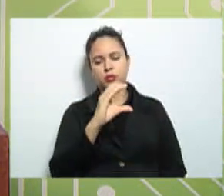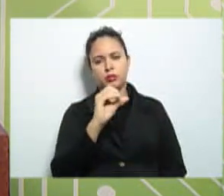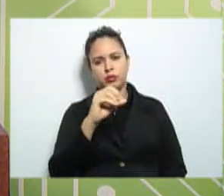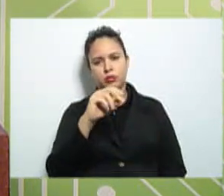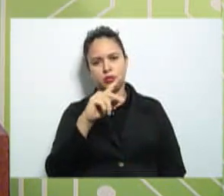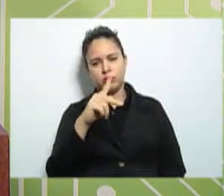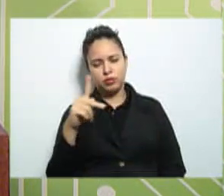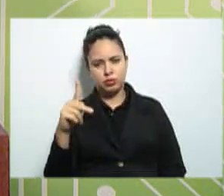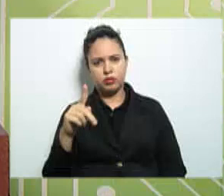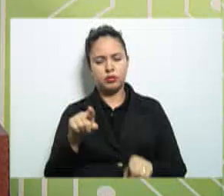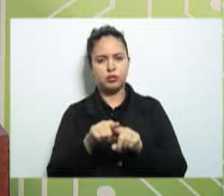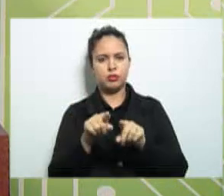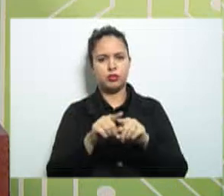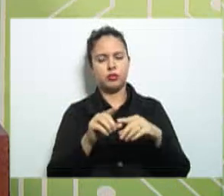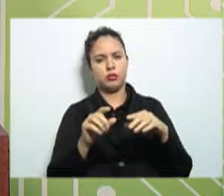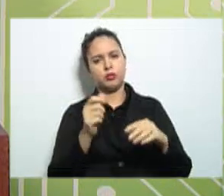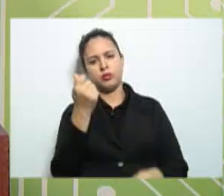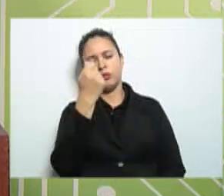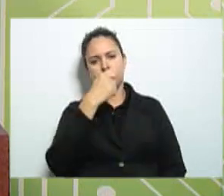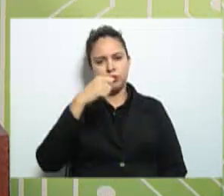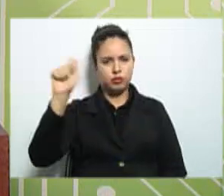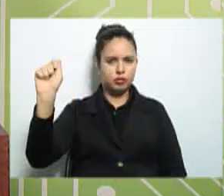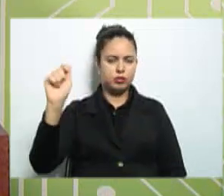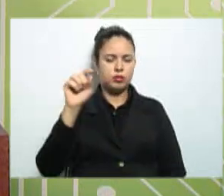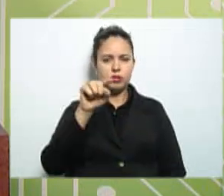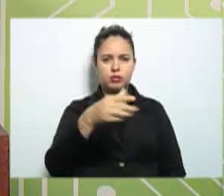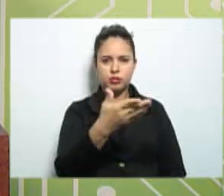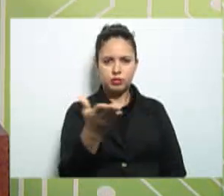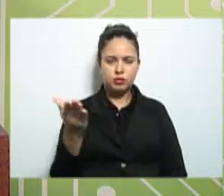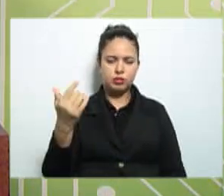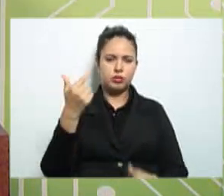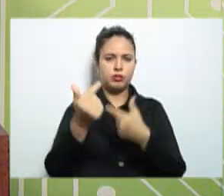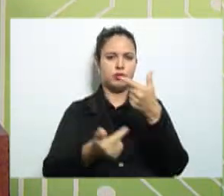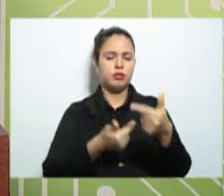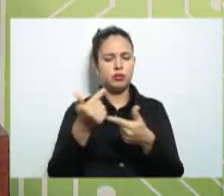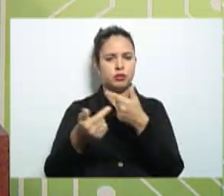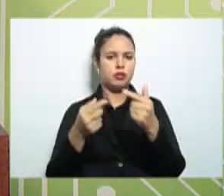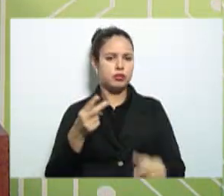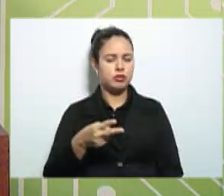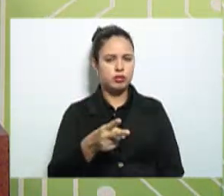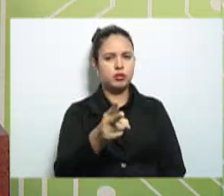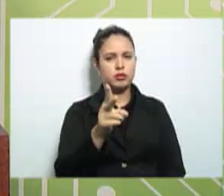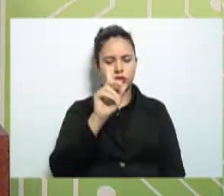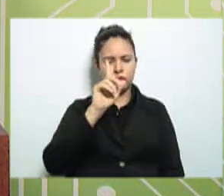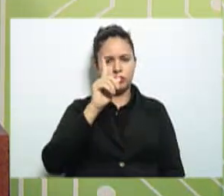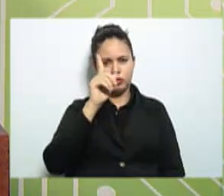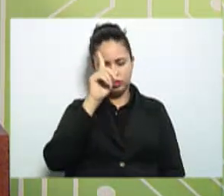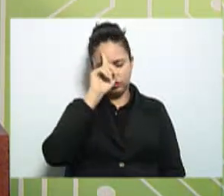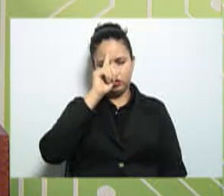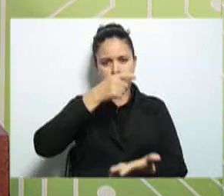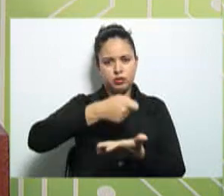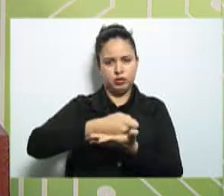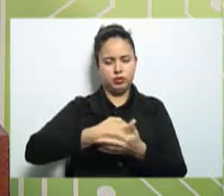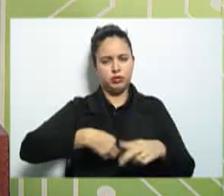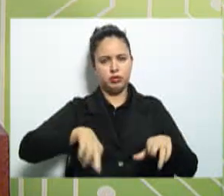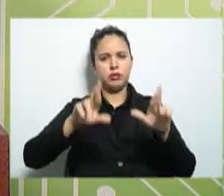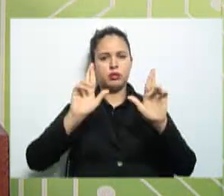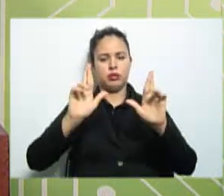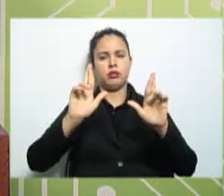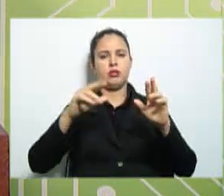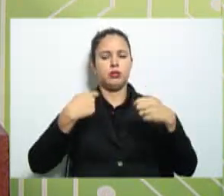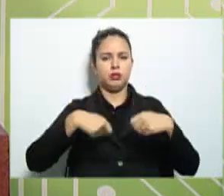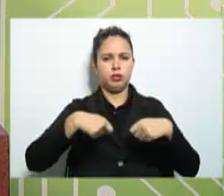em associações, ou quando vocês já estiverem trabalhando, sempre que forem decidir algo importante, solicitem que